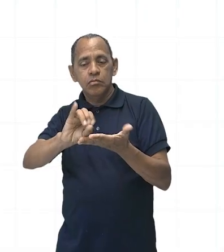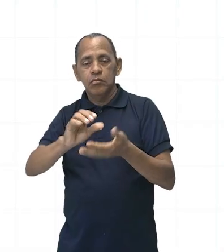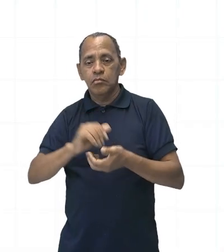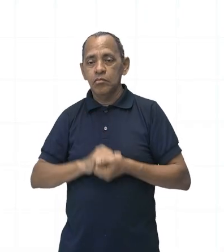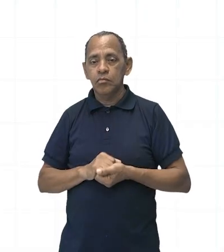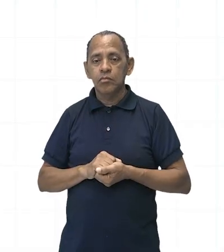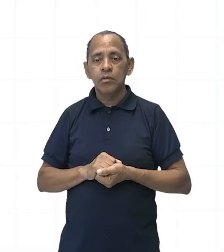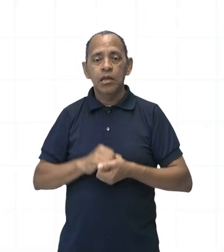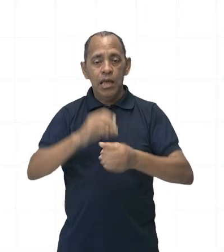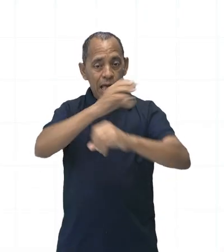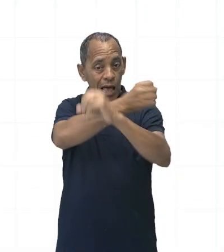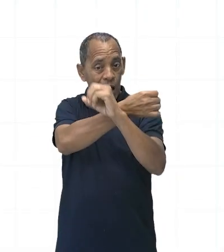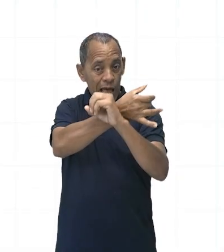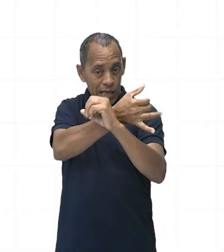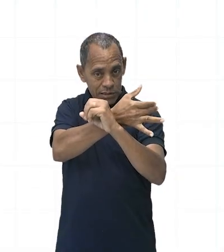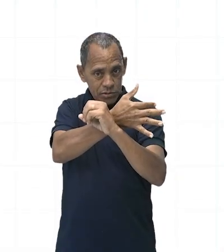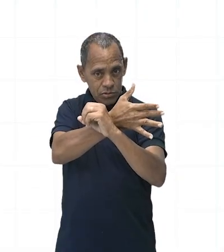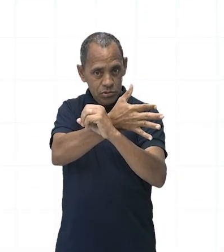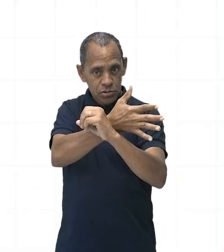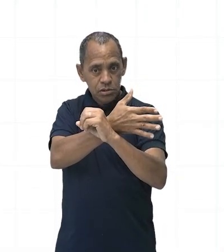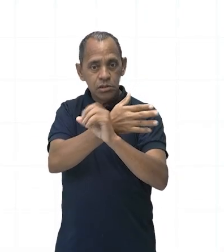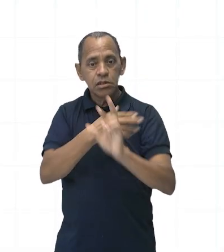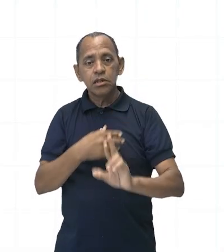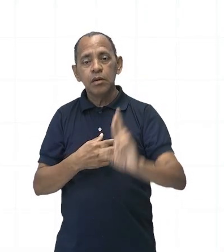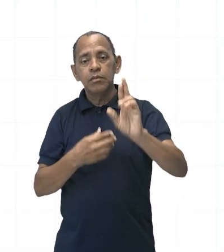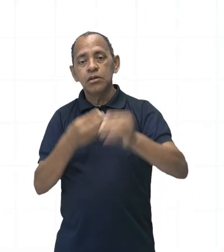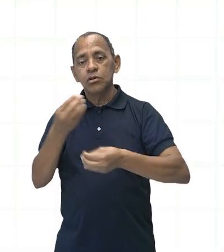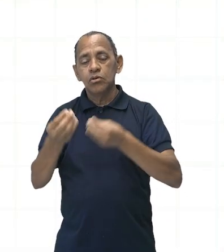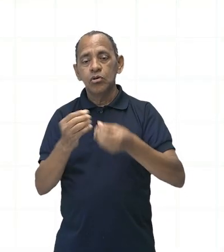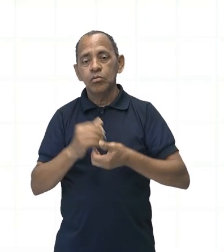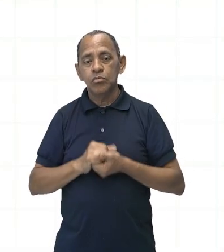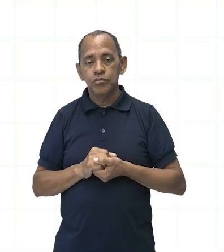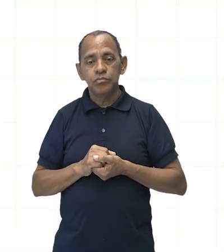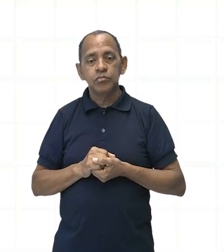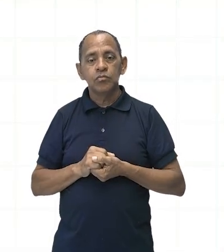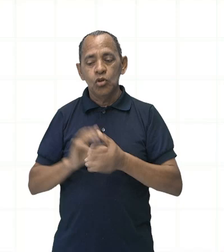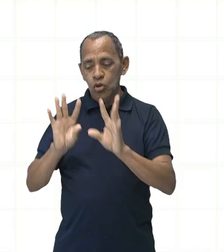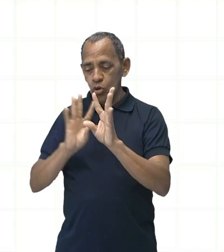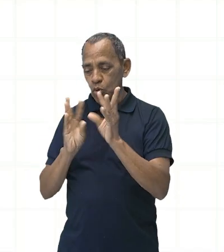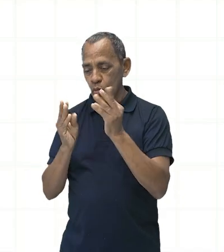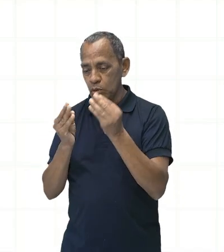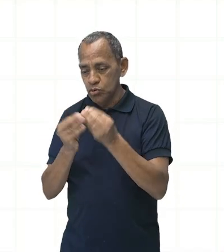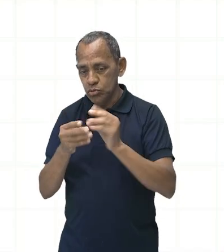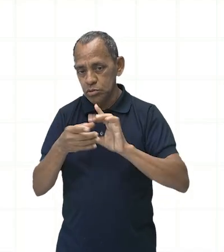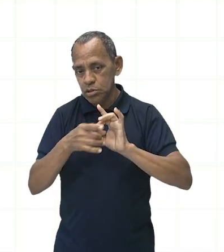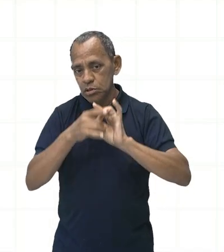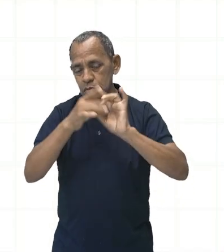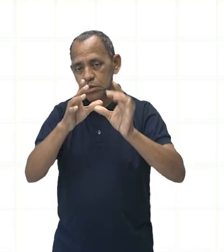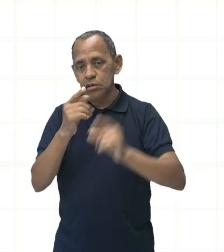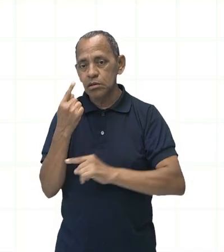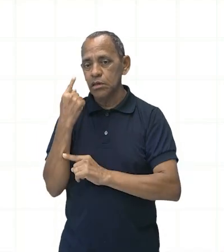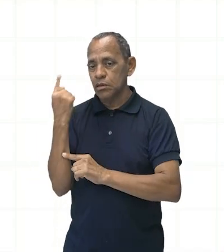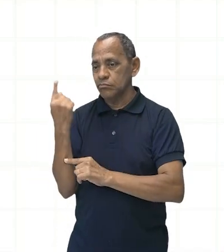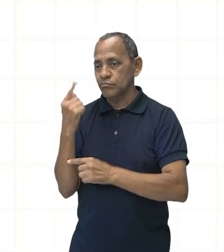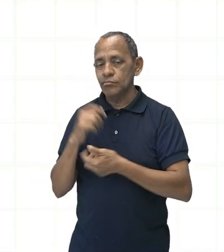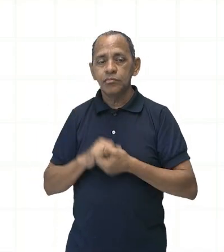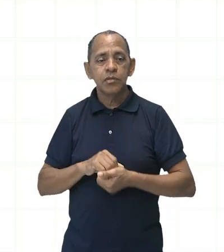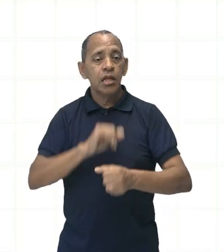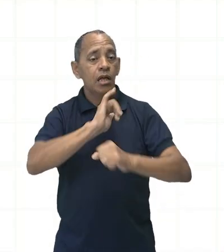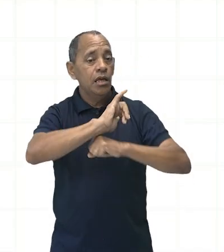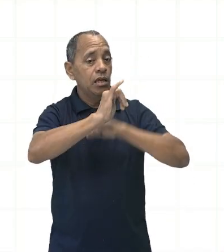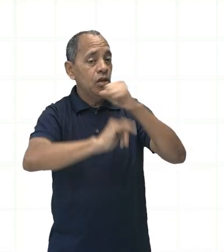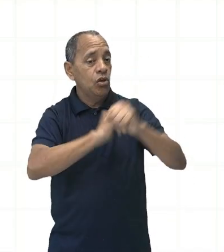elas os ácidos, que representam, então, uma substância que liberam o quê?